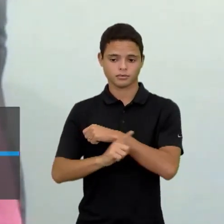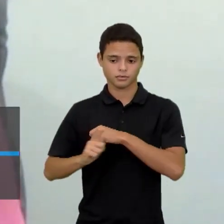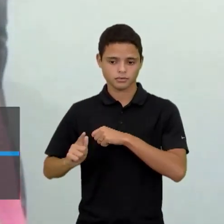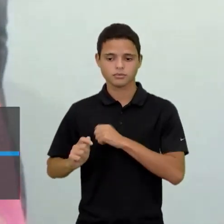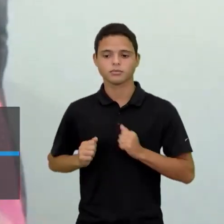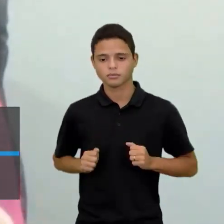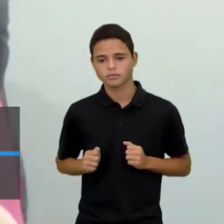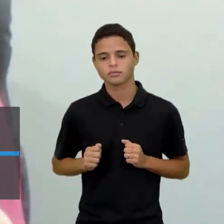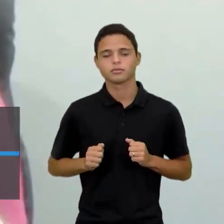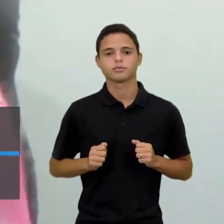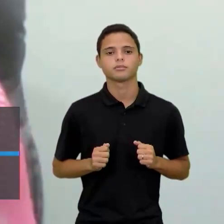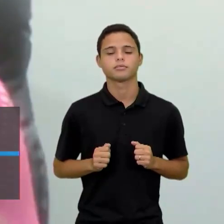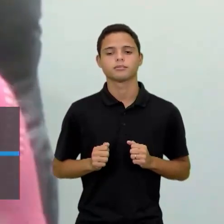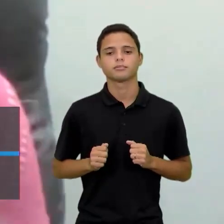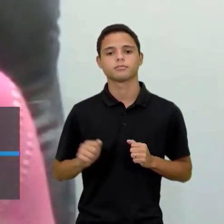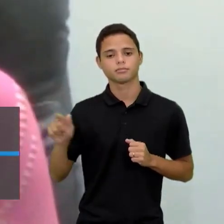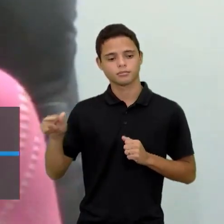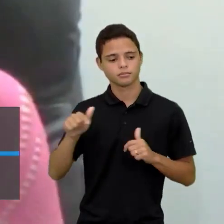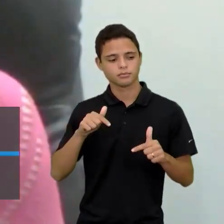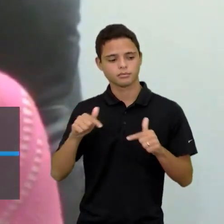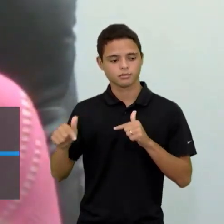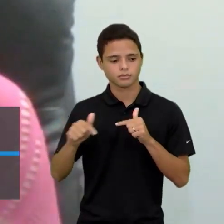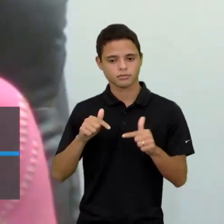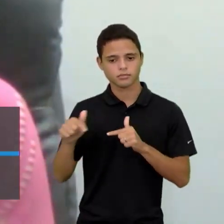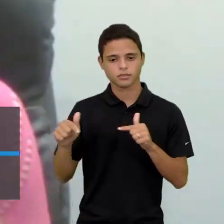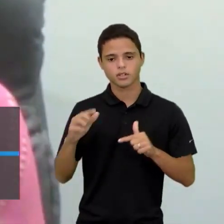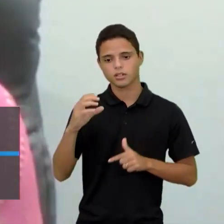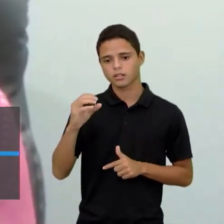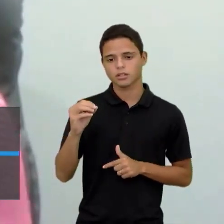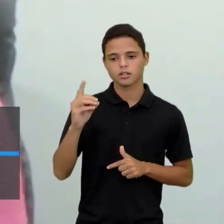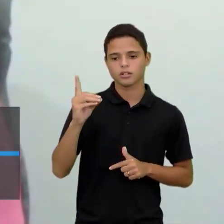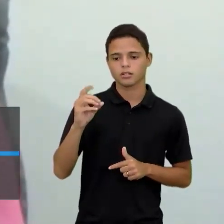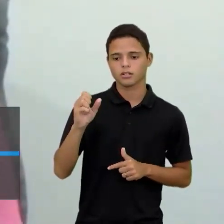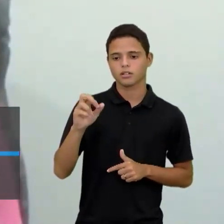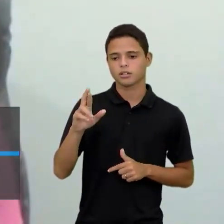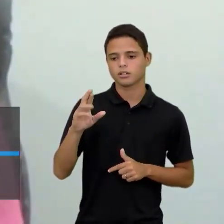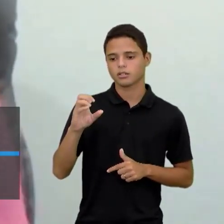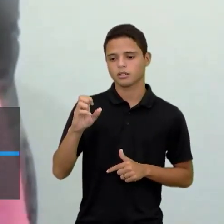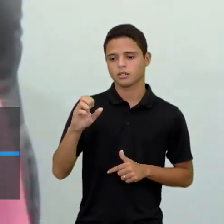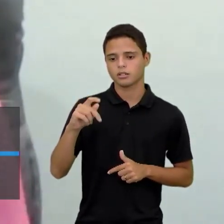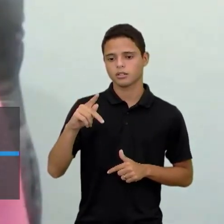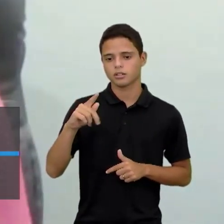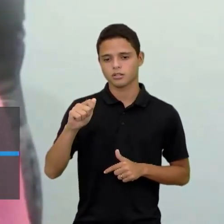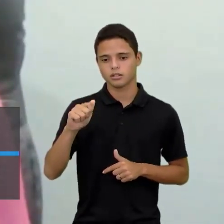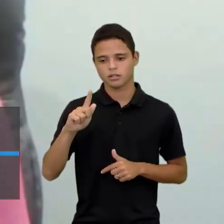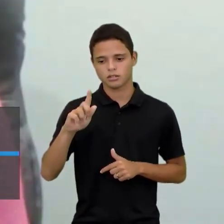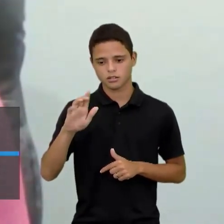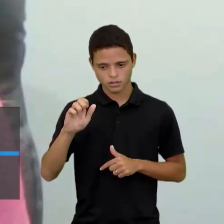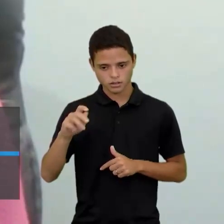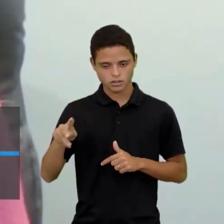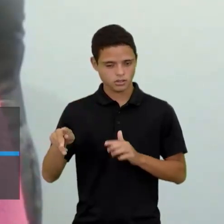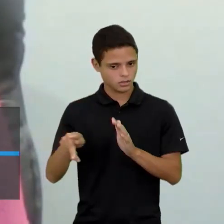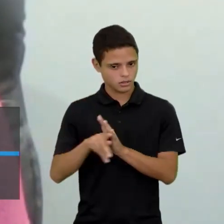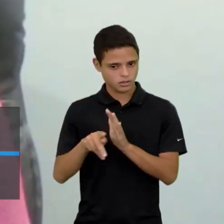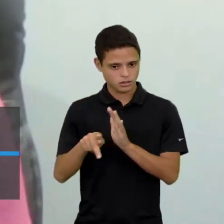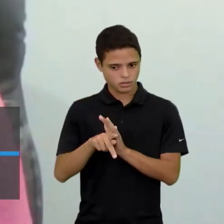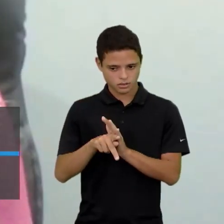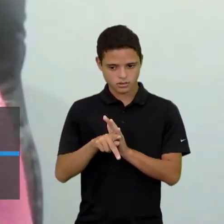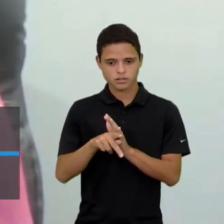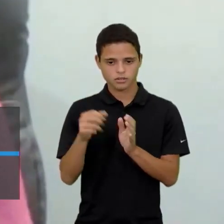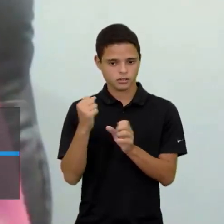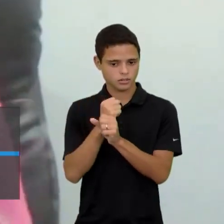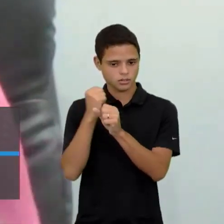ambiente, ele trabalha na Odebrecht, na parte de engenharia da construção